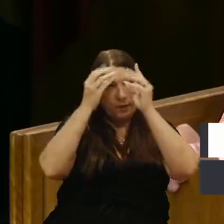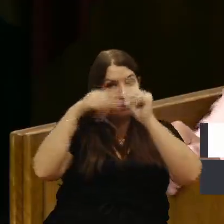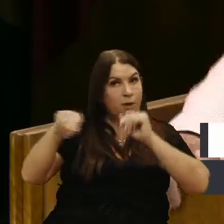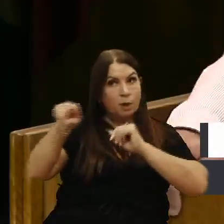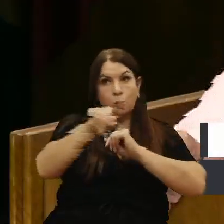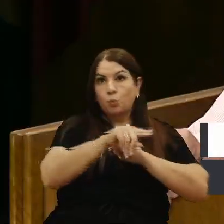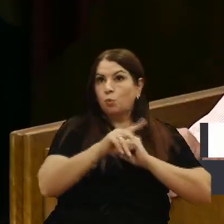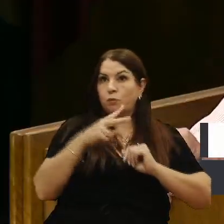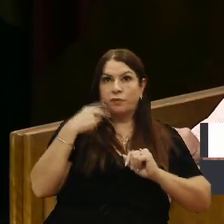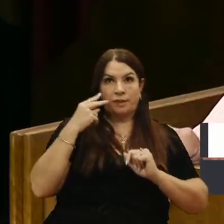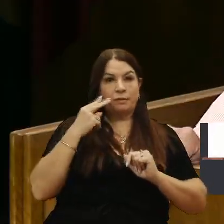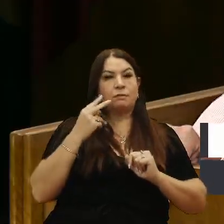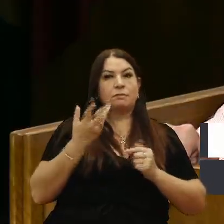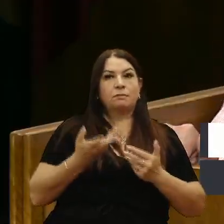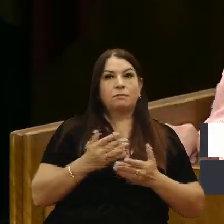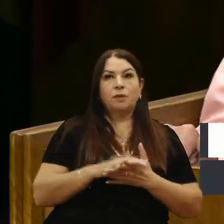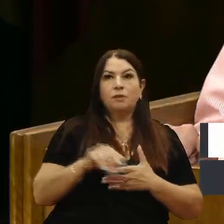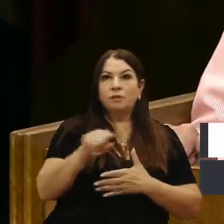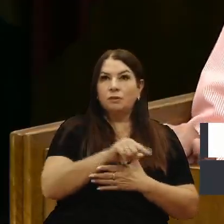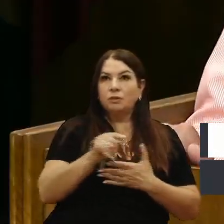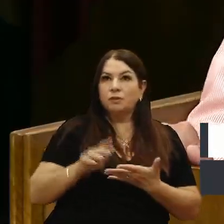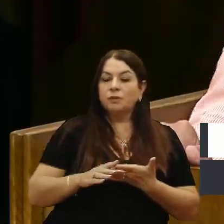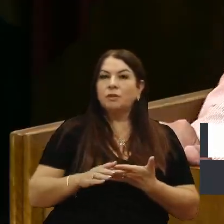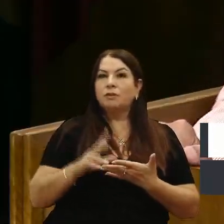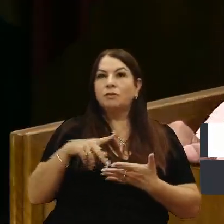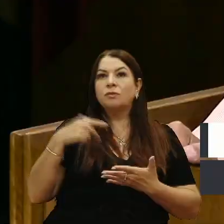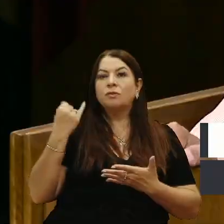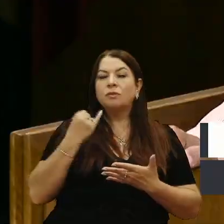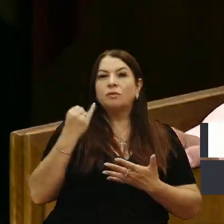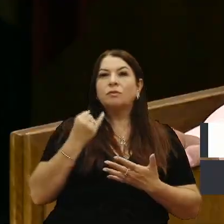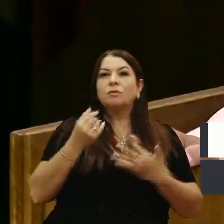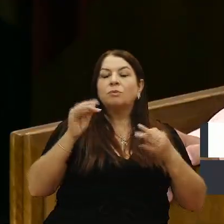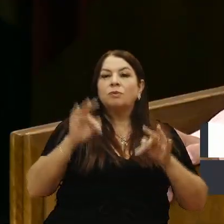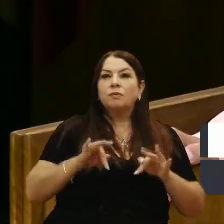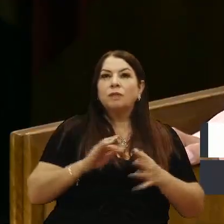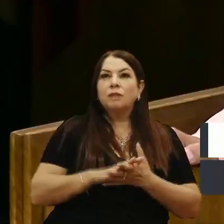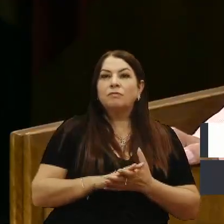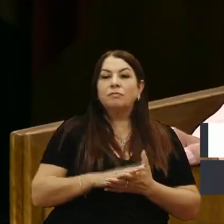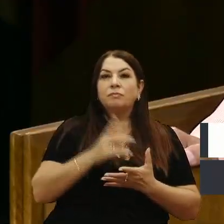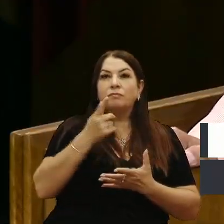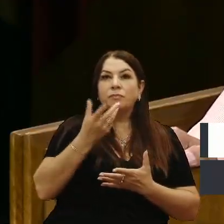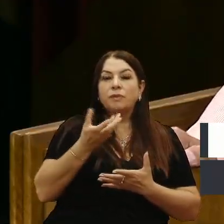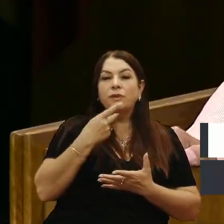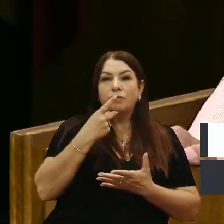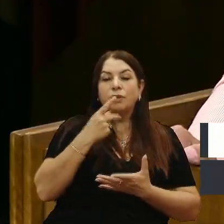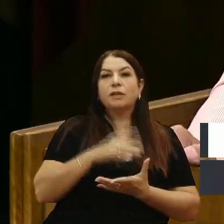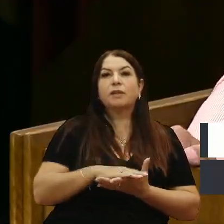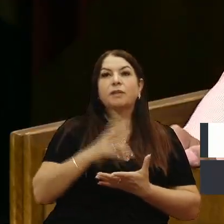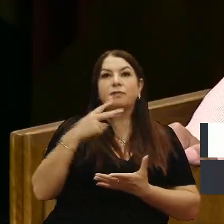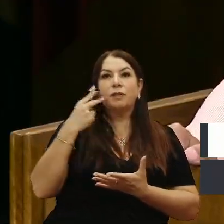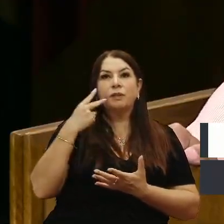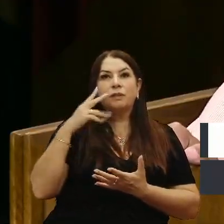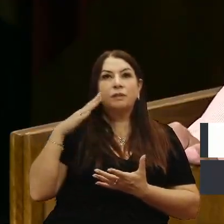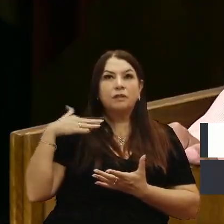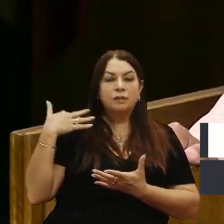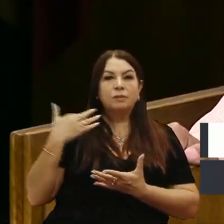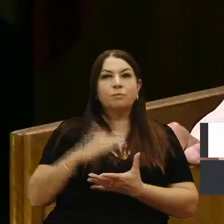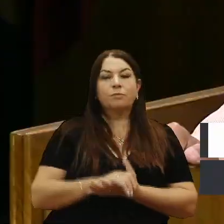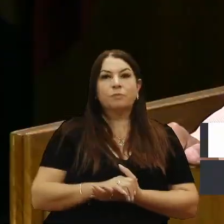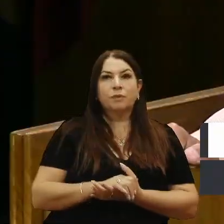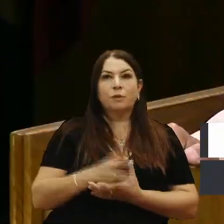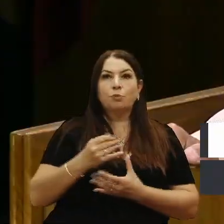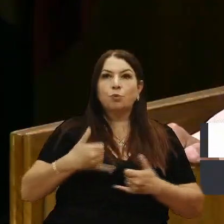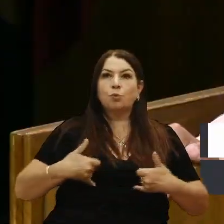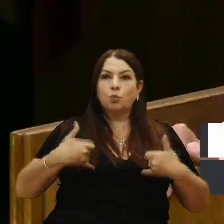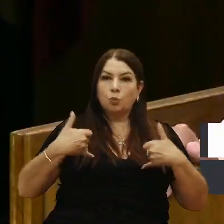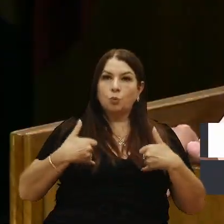colegas vereadores e das colegas vereadoras, mas acho que é importante. E, por fim, eu só quero dizer, vereadora Andressa Marques, que tenho muito